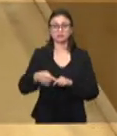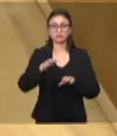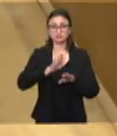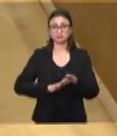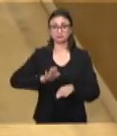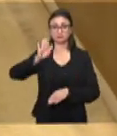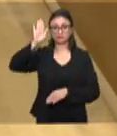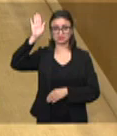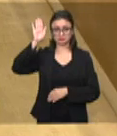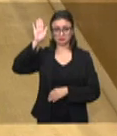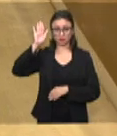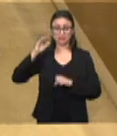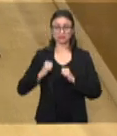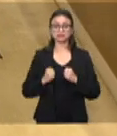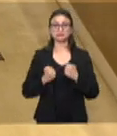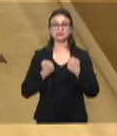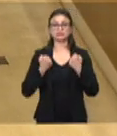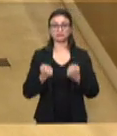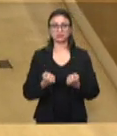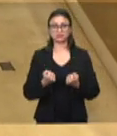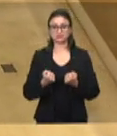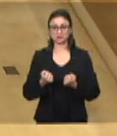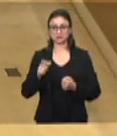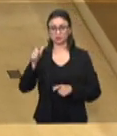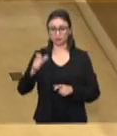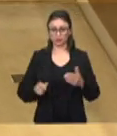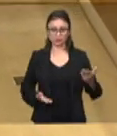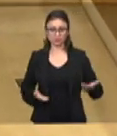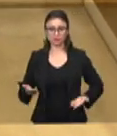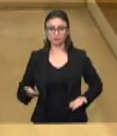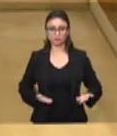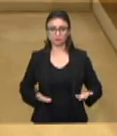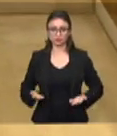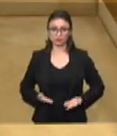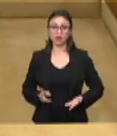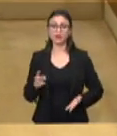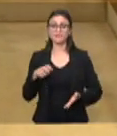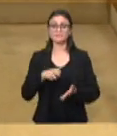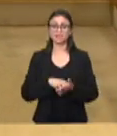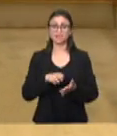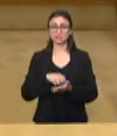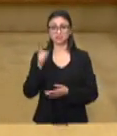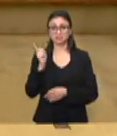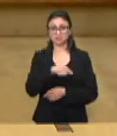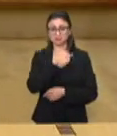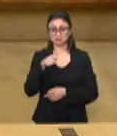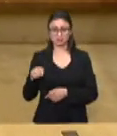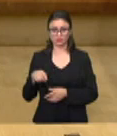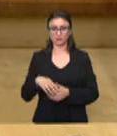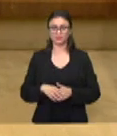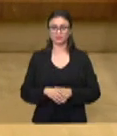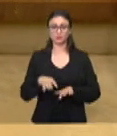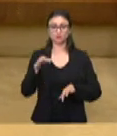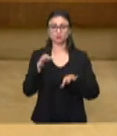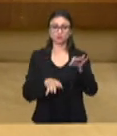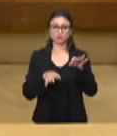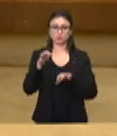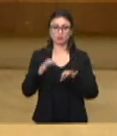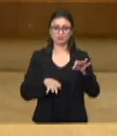manifestação das defesas dos colaboradores, sob pena de nulidade.